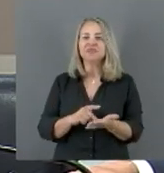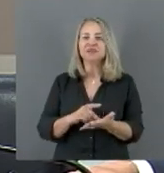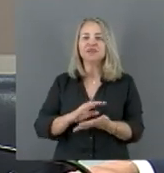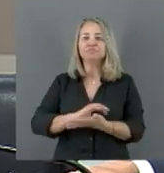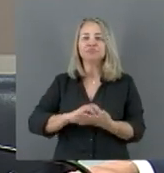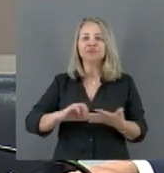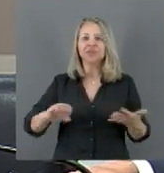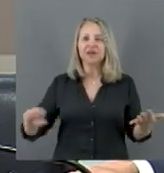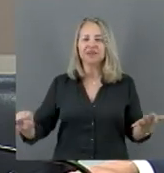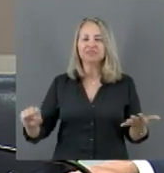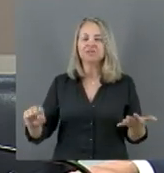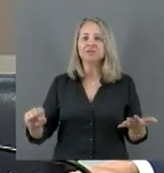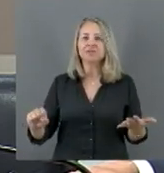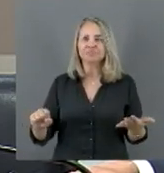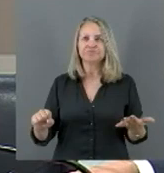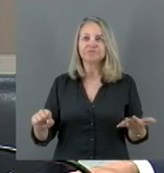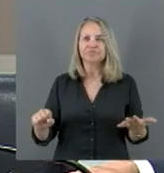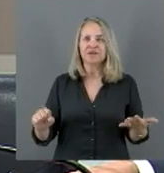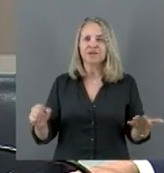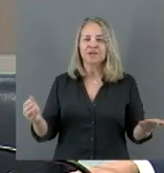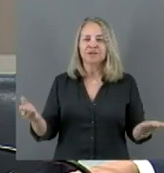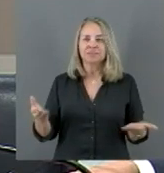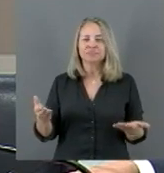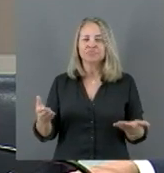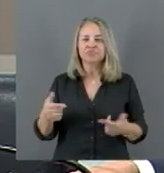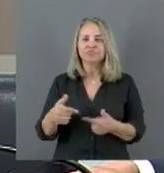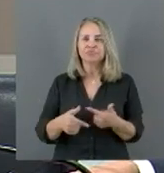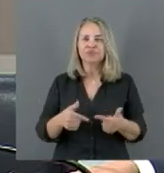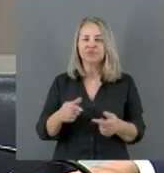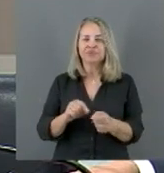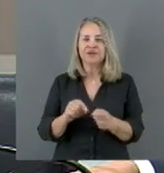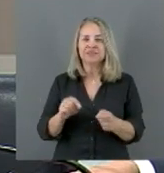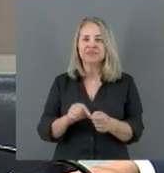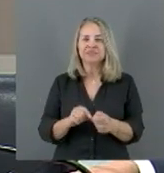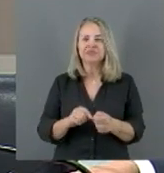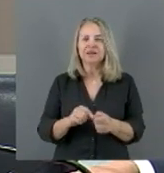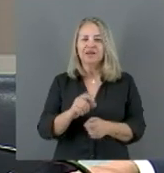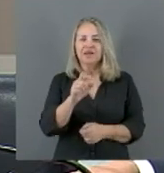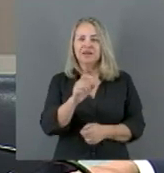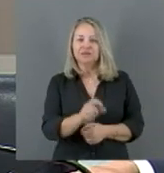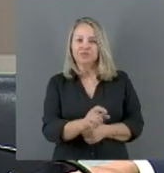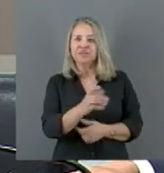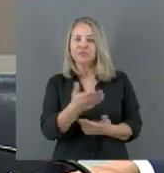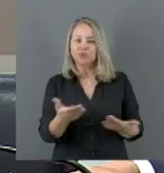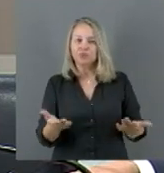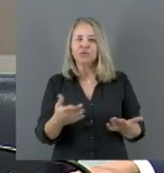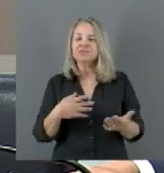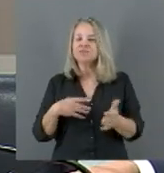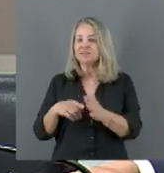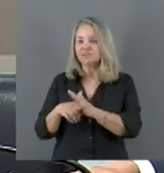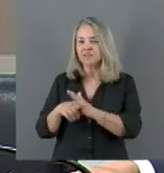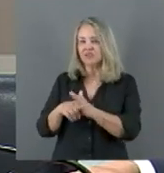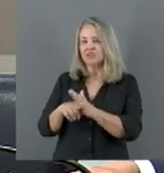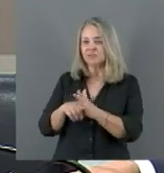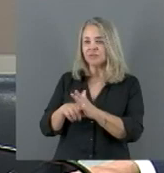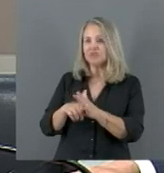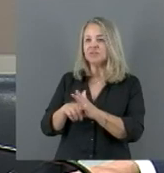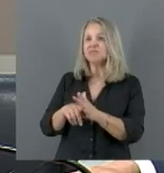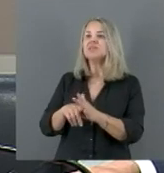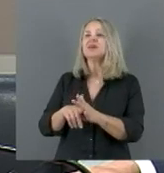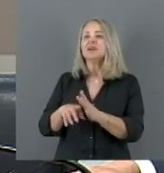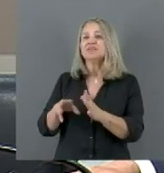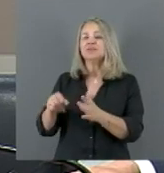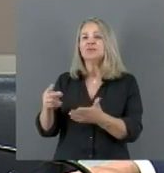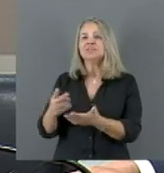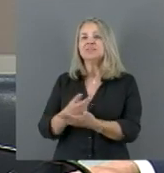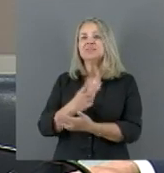estancados nessa atuação. Esse pessoal, toda a investigação que está sendo feita pela CPMI